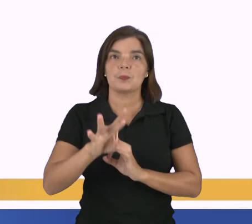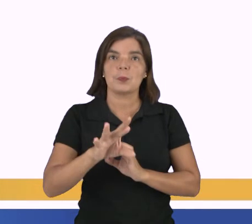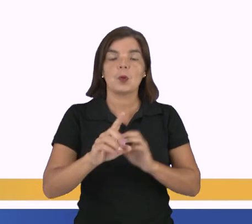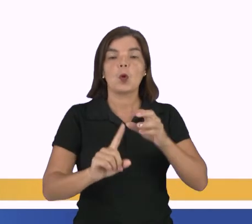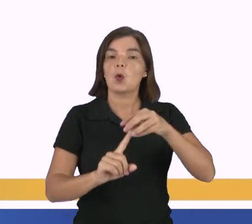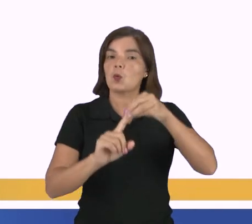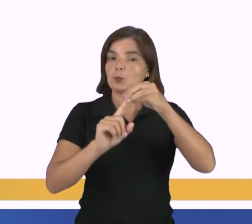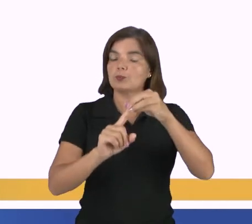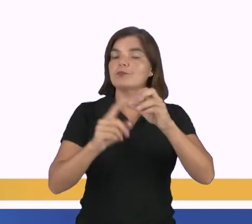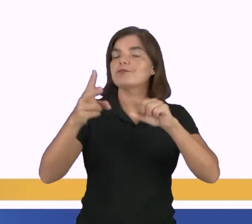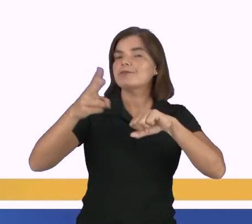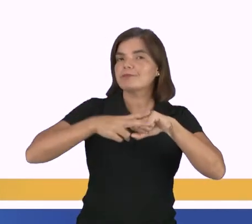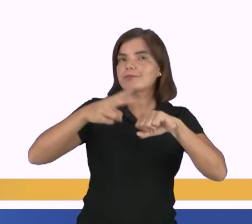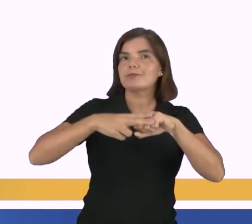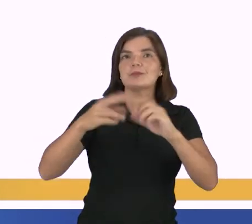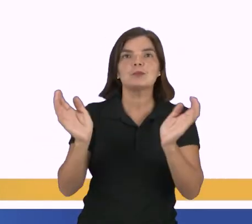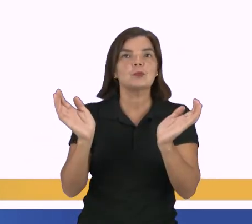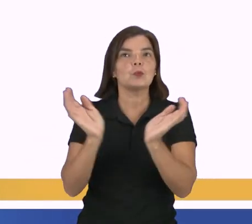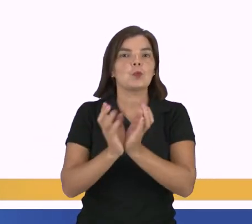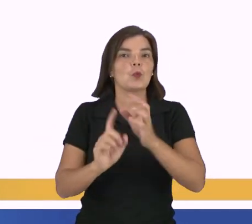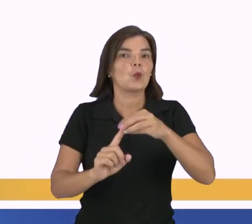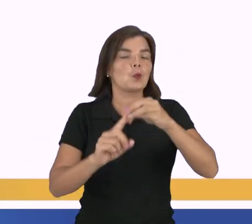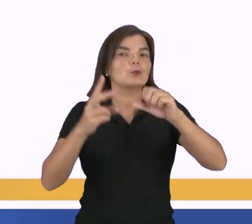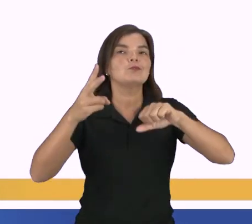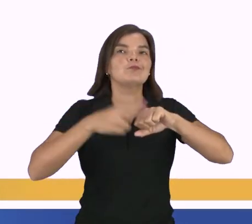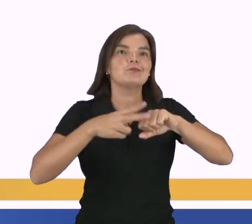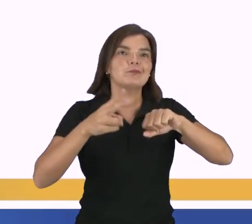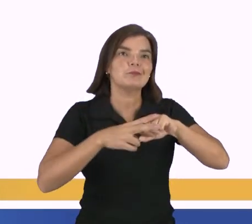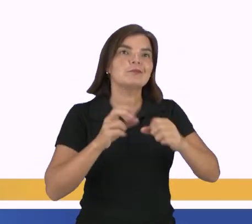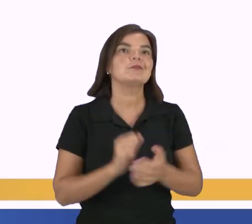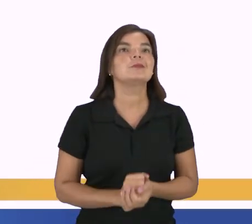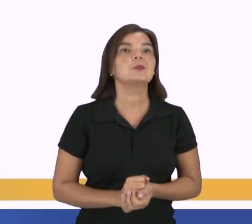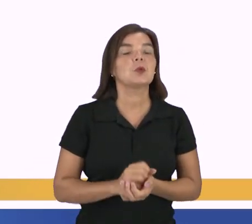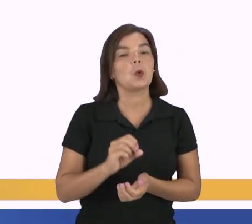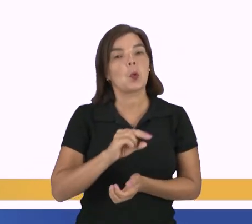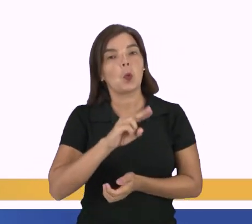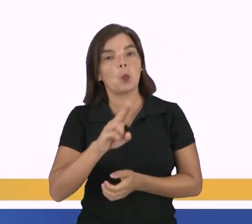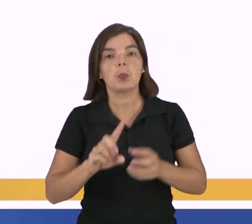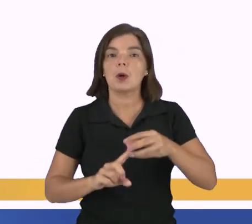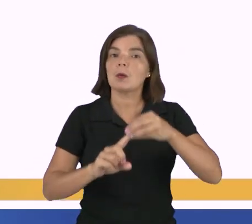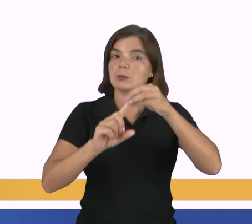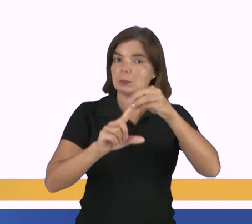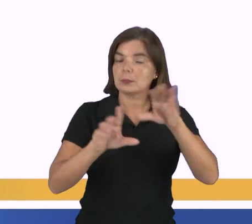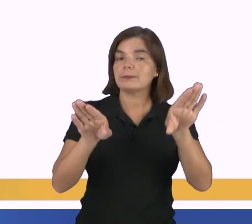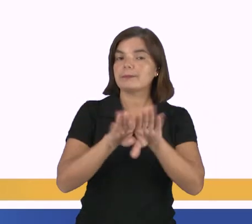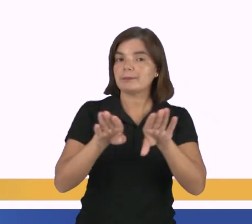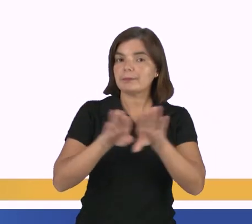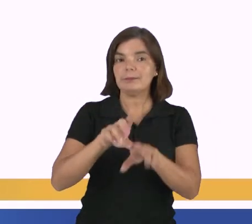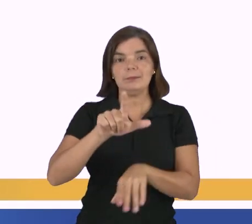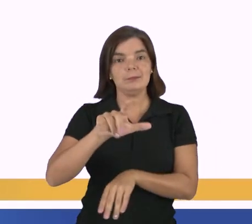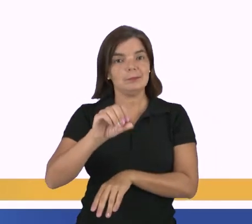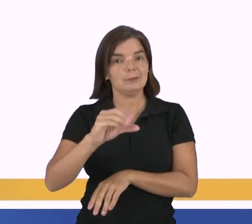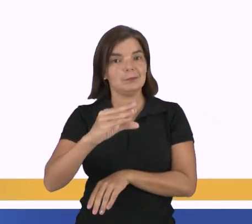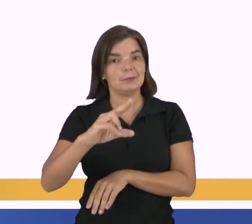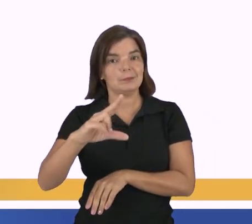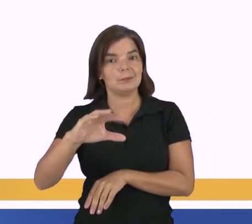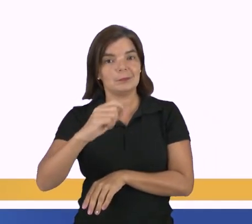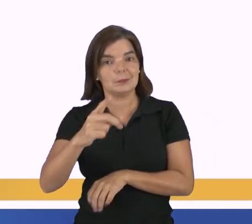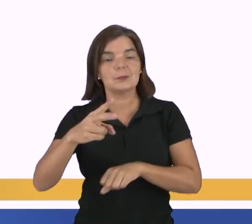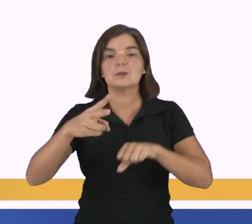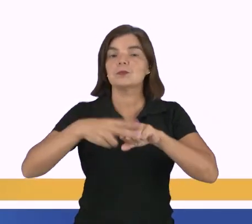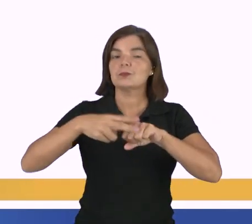oração agrupada em torno de um único verbo ou de uma única locução verbal. Quando isso ocorre, o